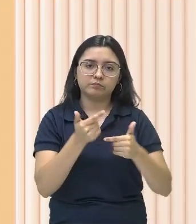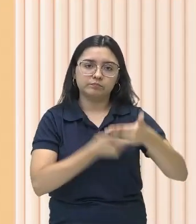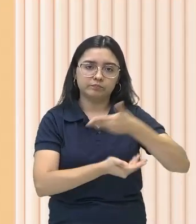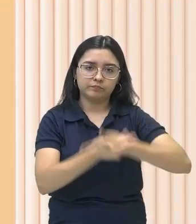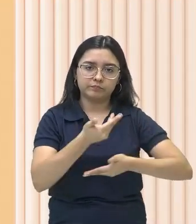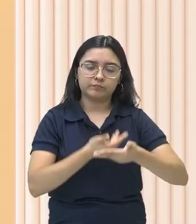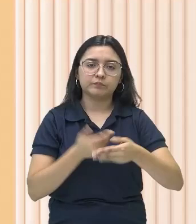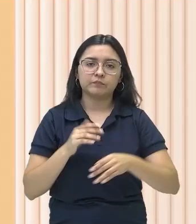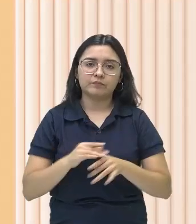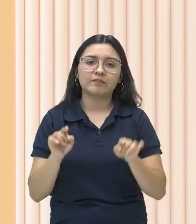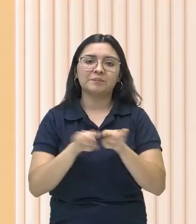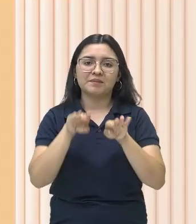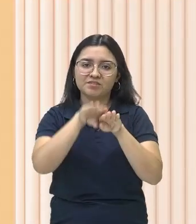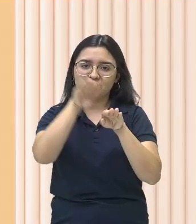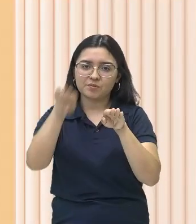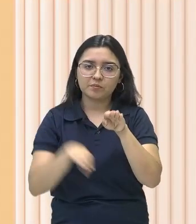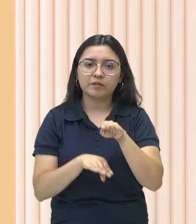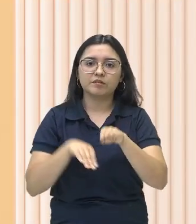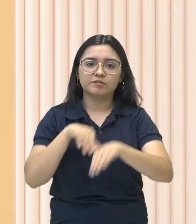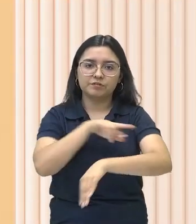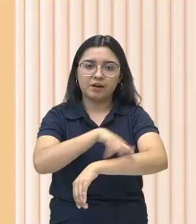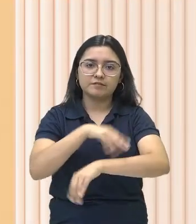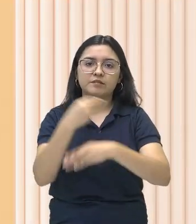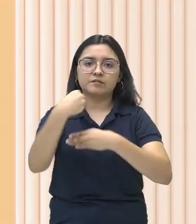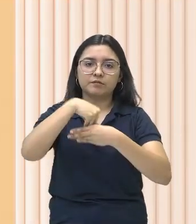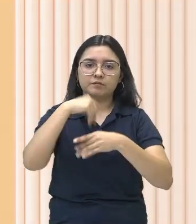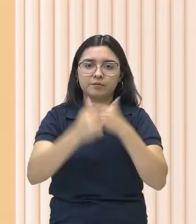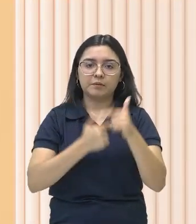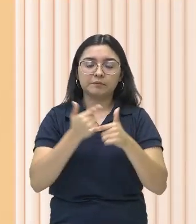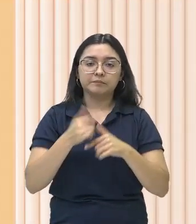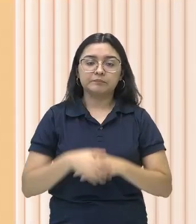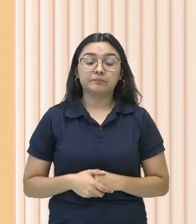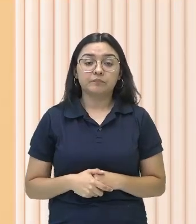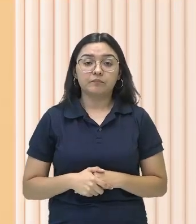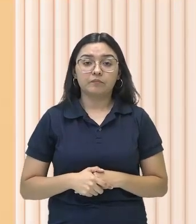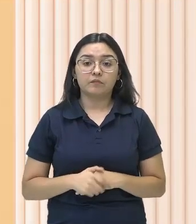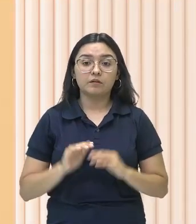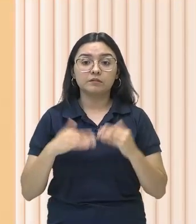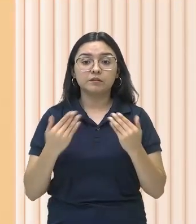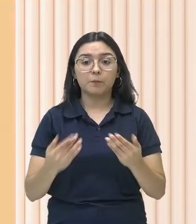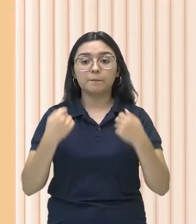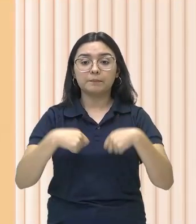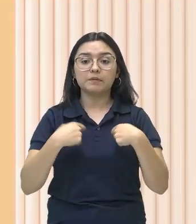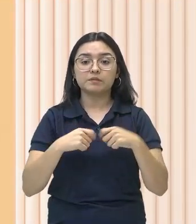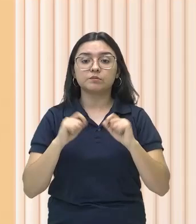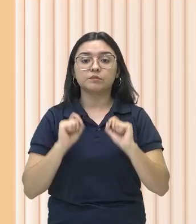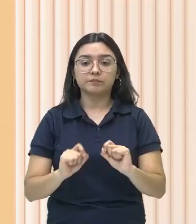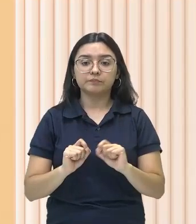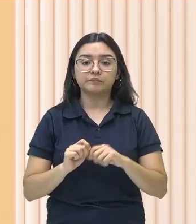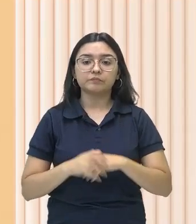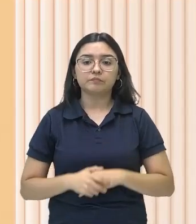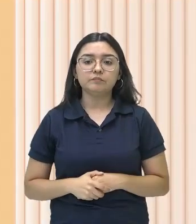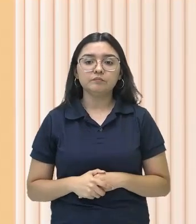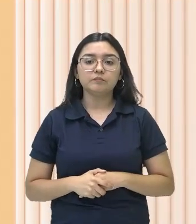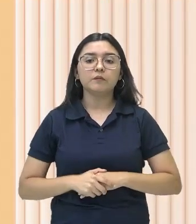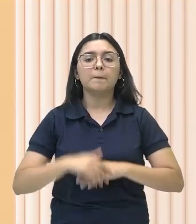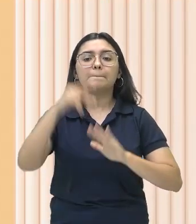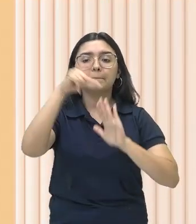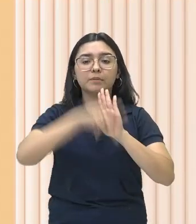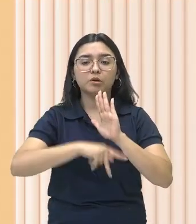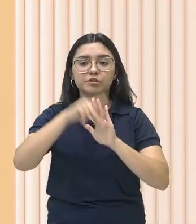nessas desigualdades. Perfeito? Então, é preciso que haja, sim, programas